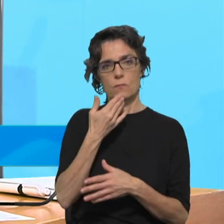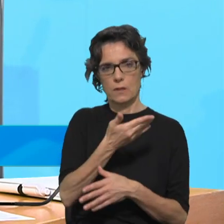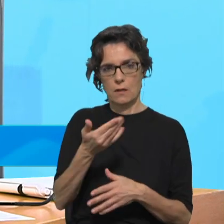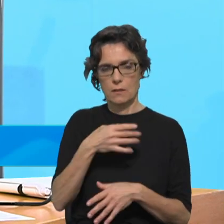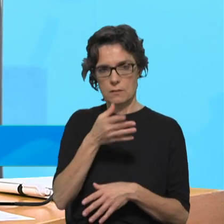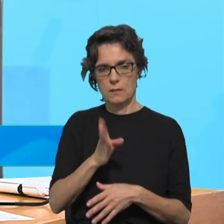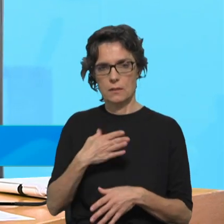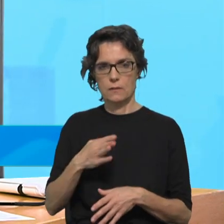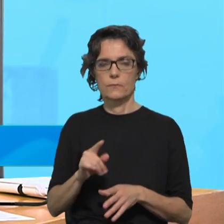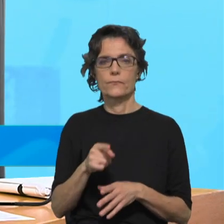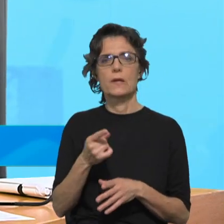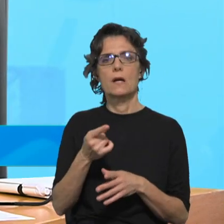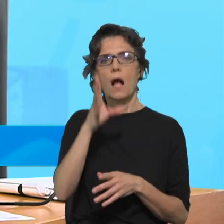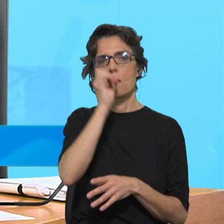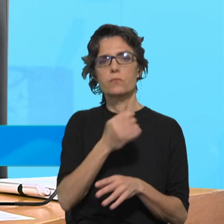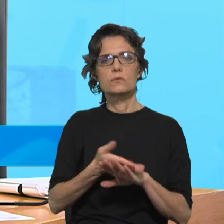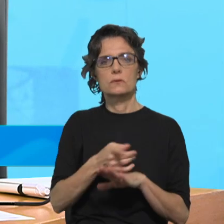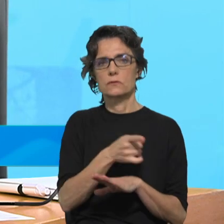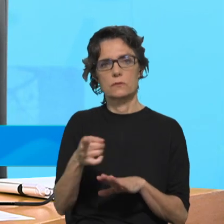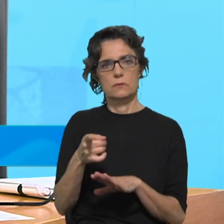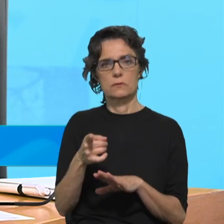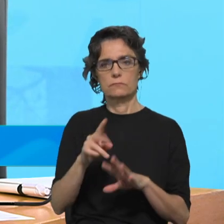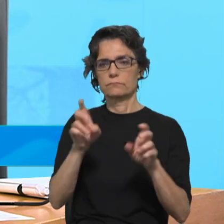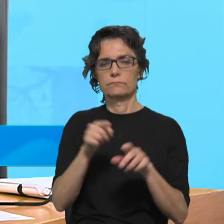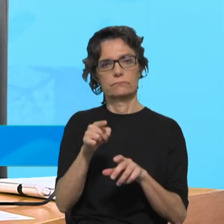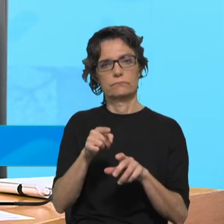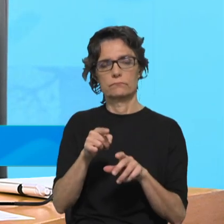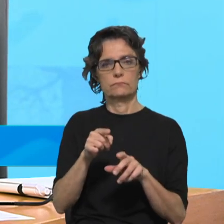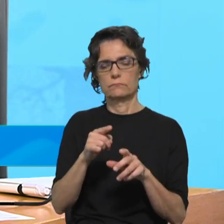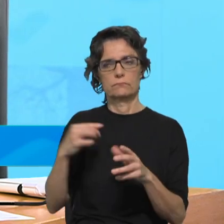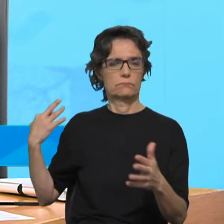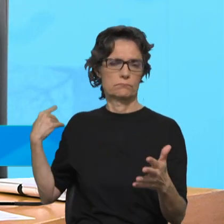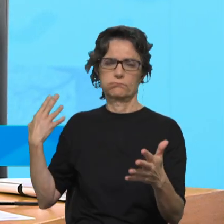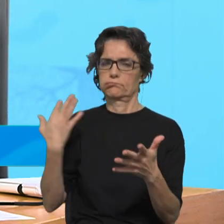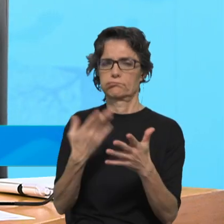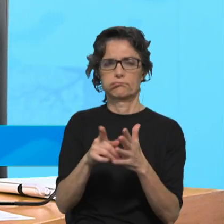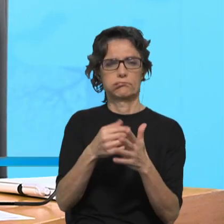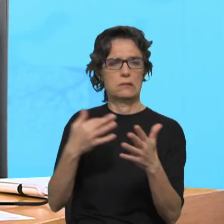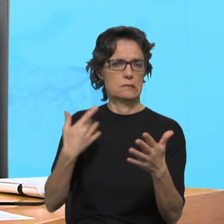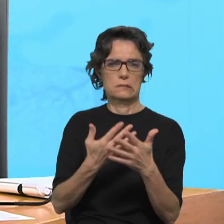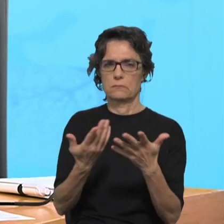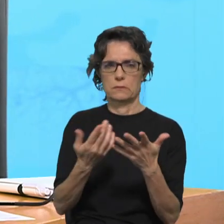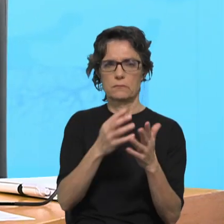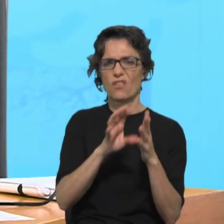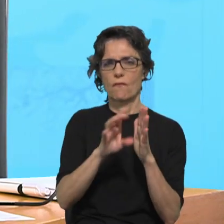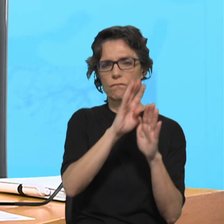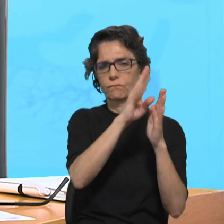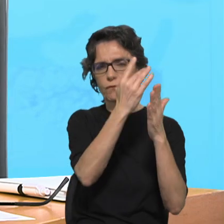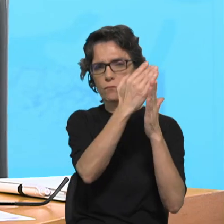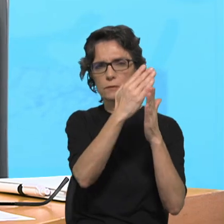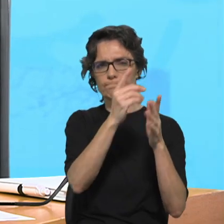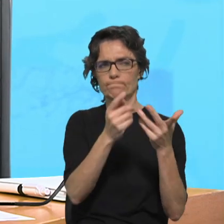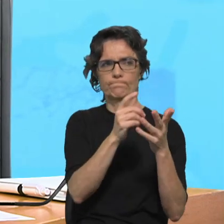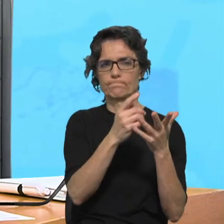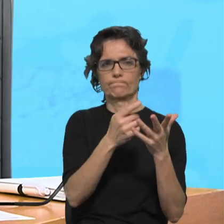questão transversal. Acontece desde que existe humanidade. E nós temos que trabalhar